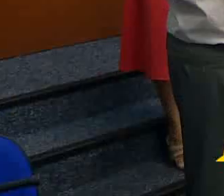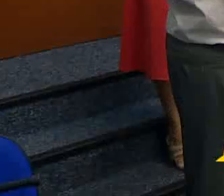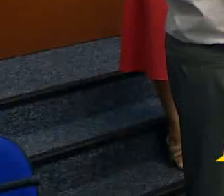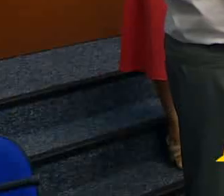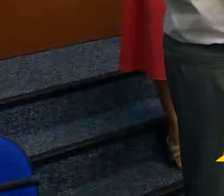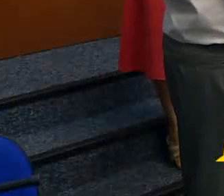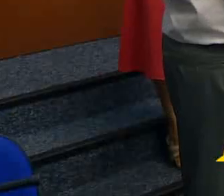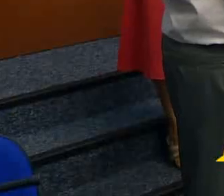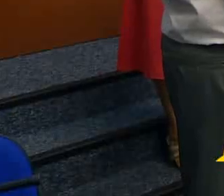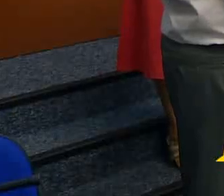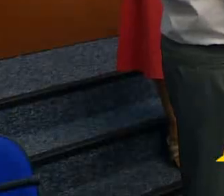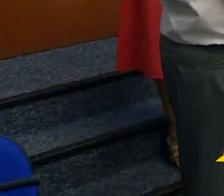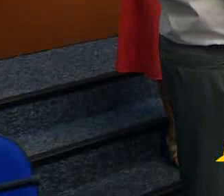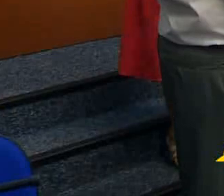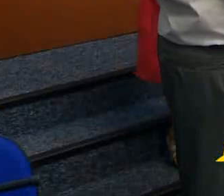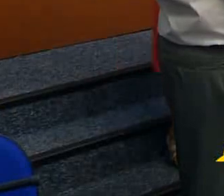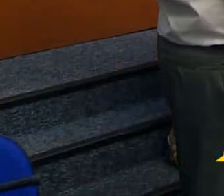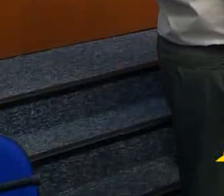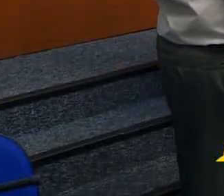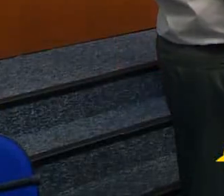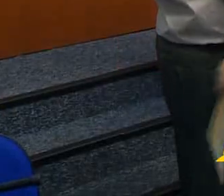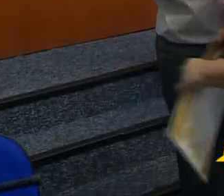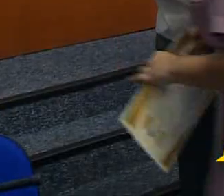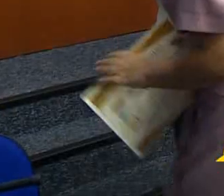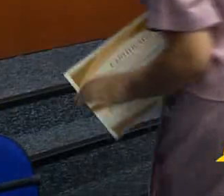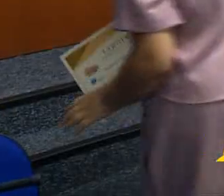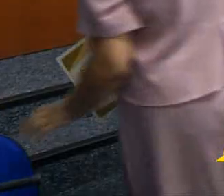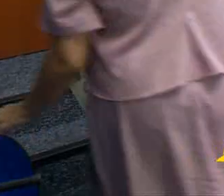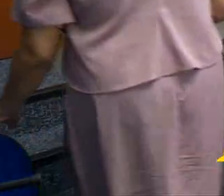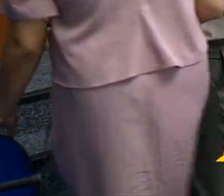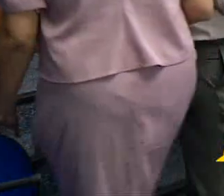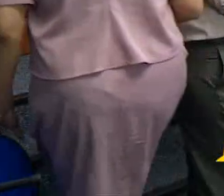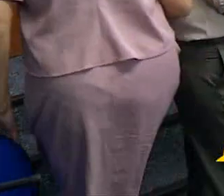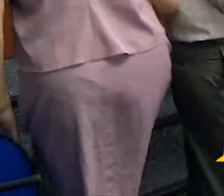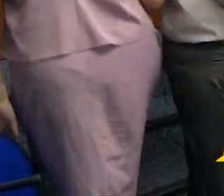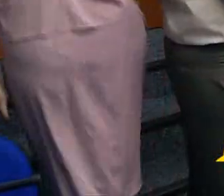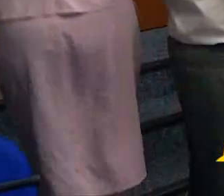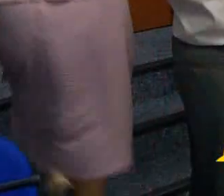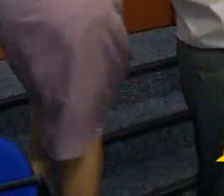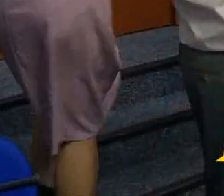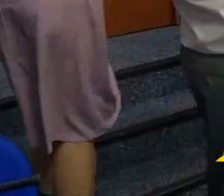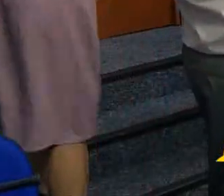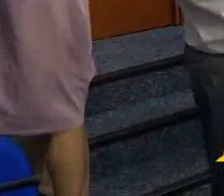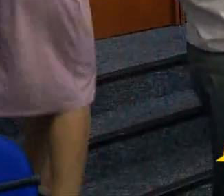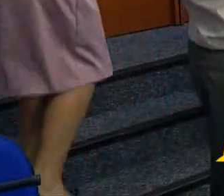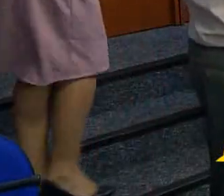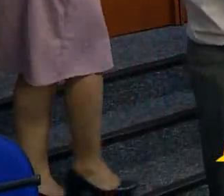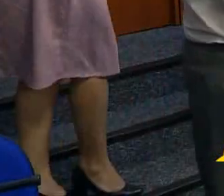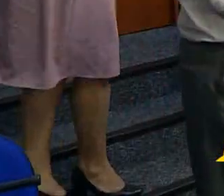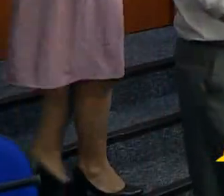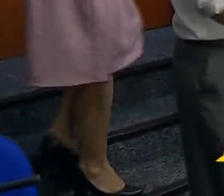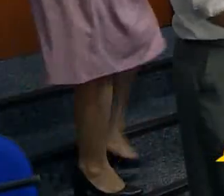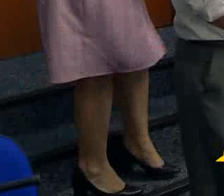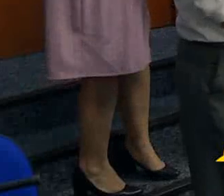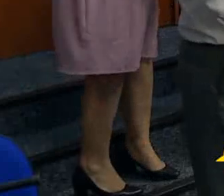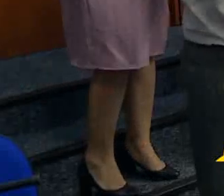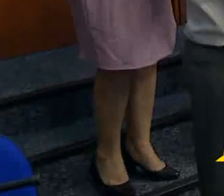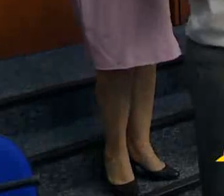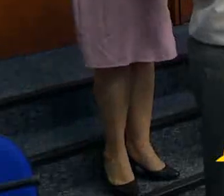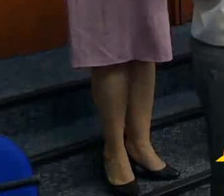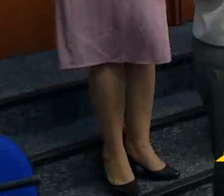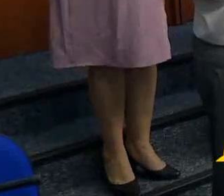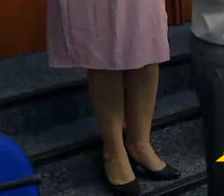Samuel Caliani Zamporoni. Vânia